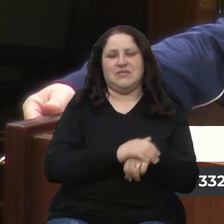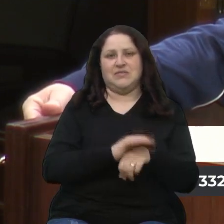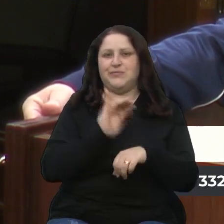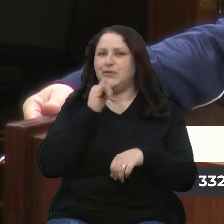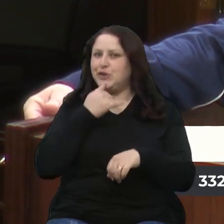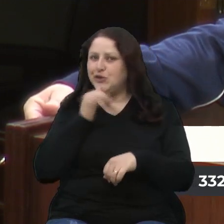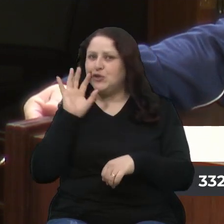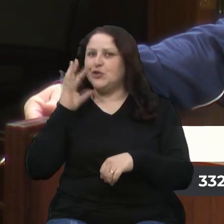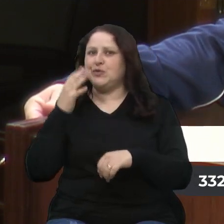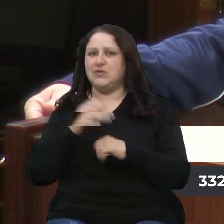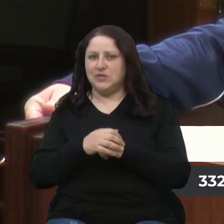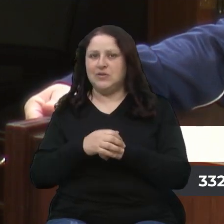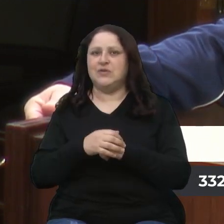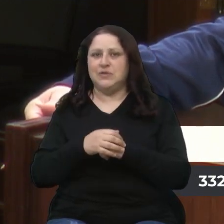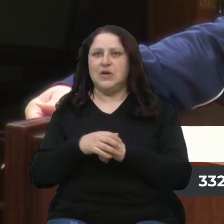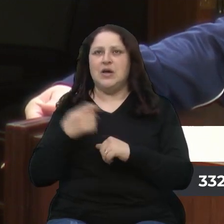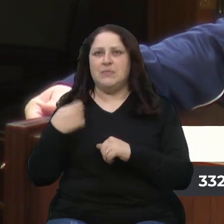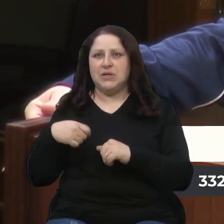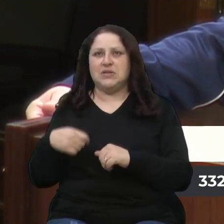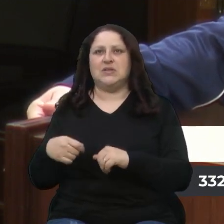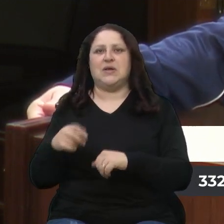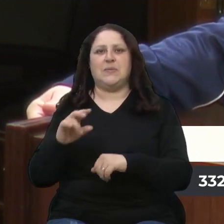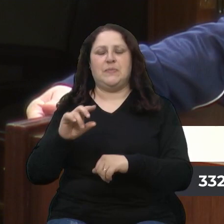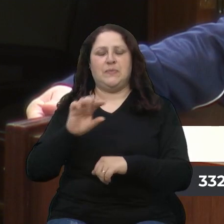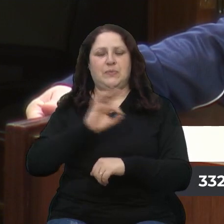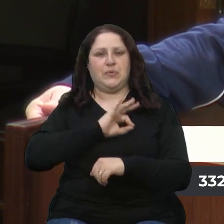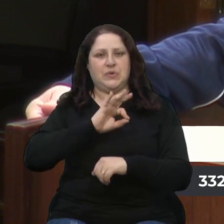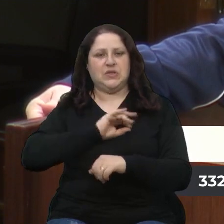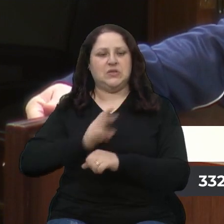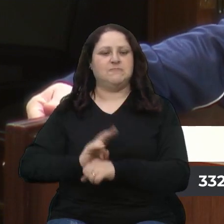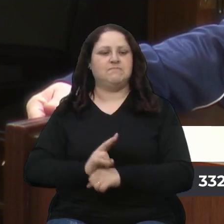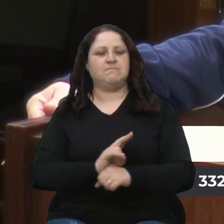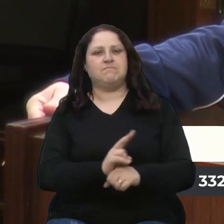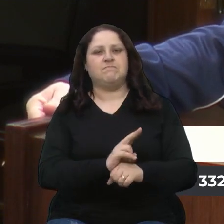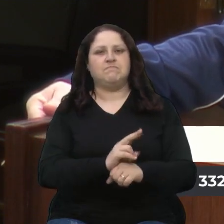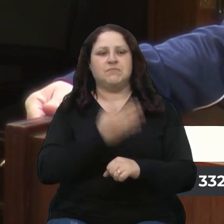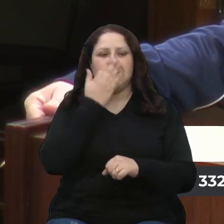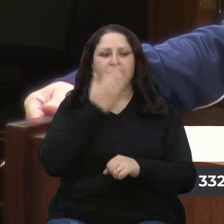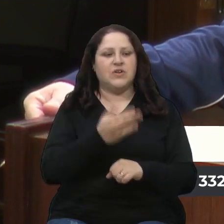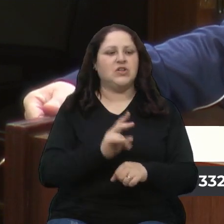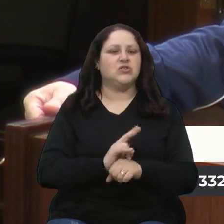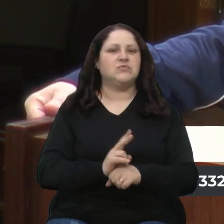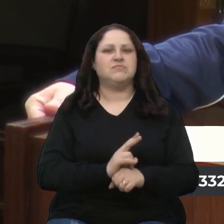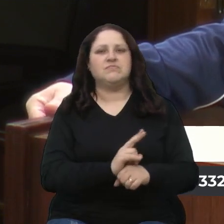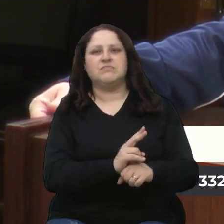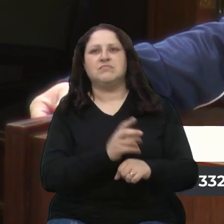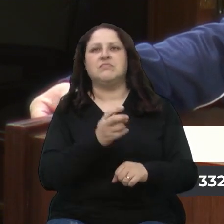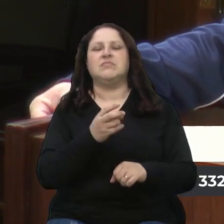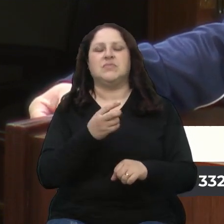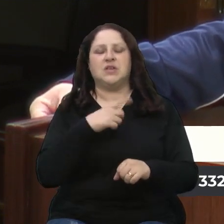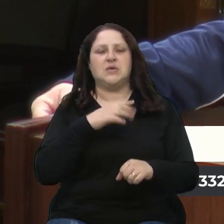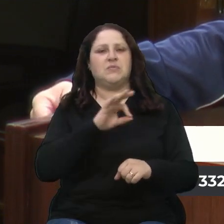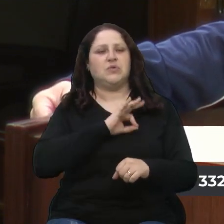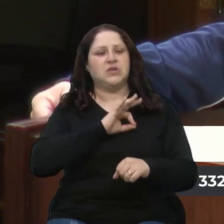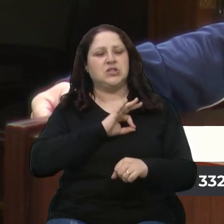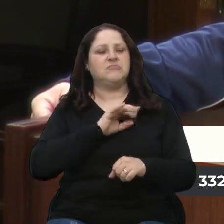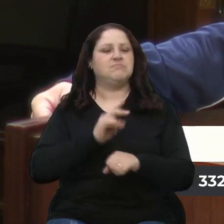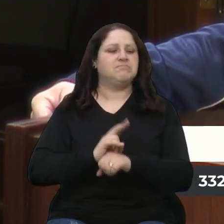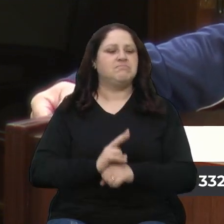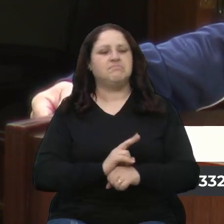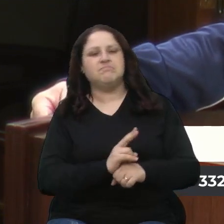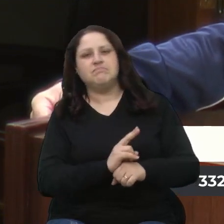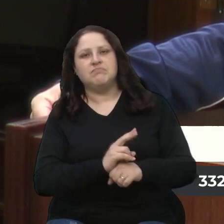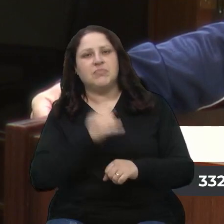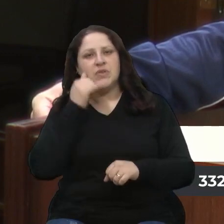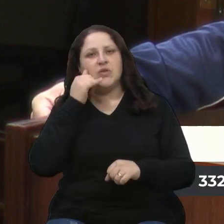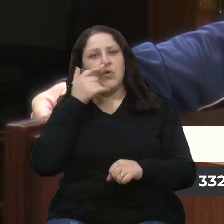E a guarda municipal teve que se plantar lá na frente até o final da construção dessa casa. Se ela entrar, a guarda municipal fez esse trabalho de segurança para a casa